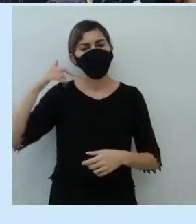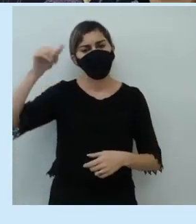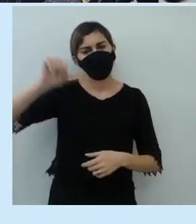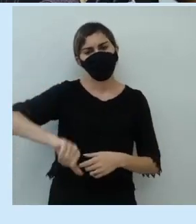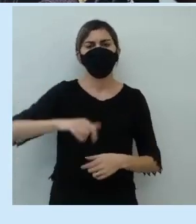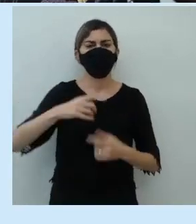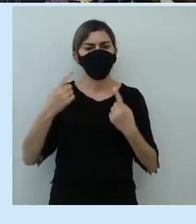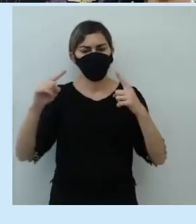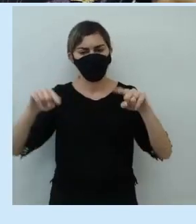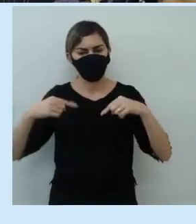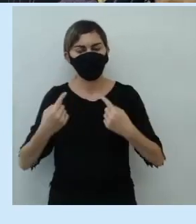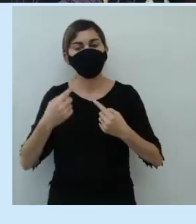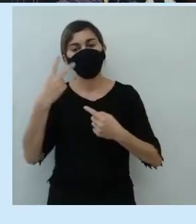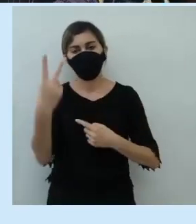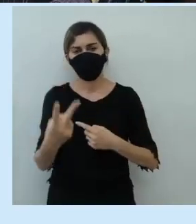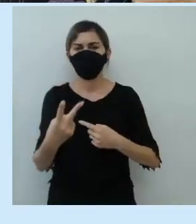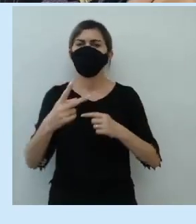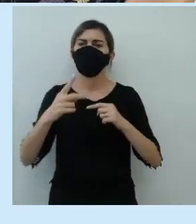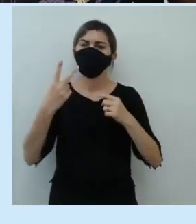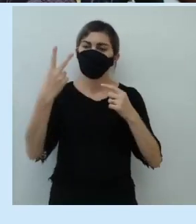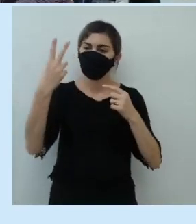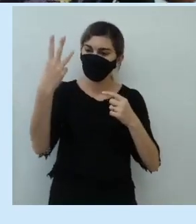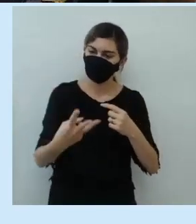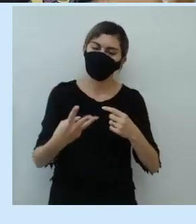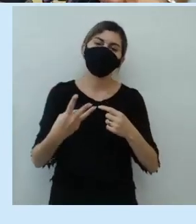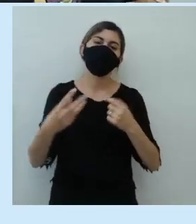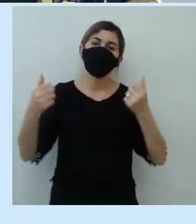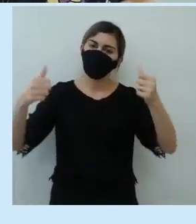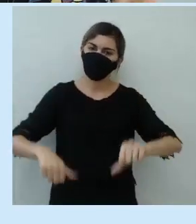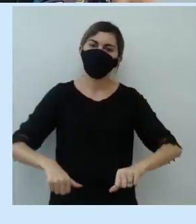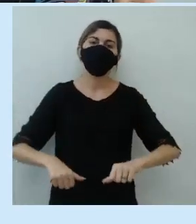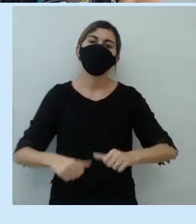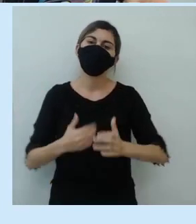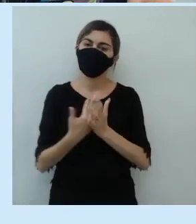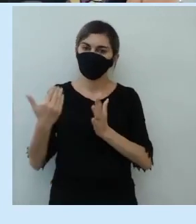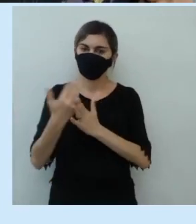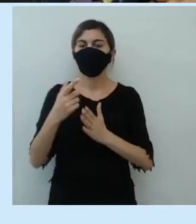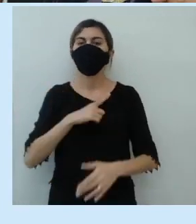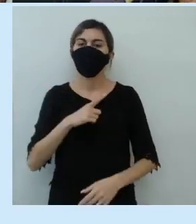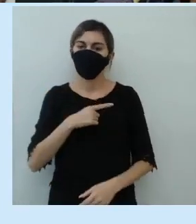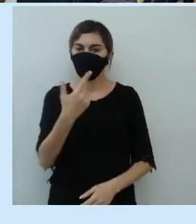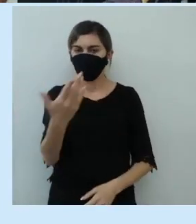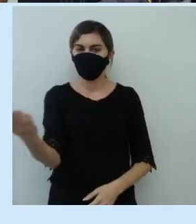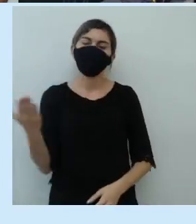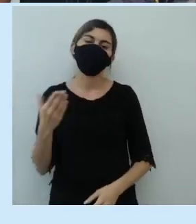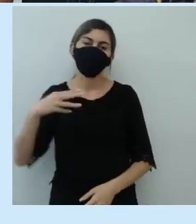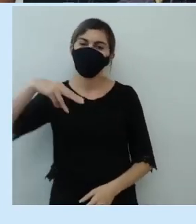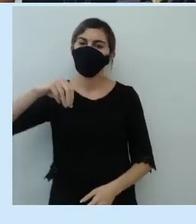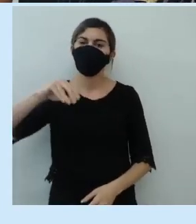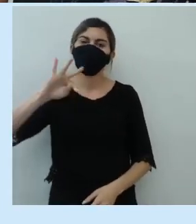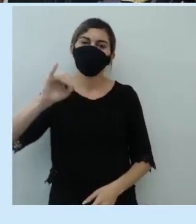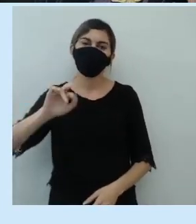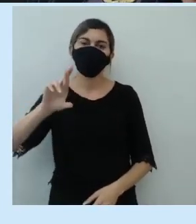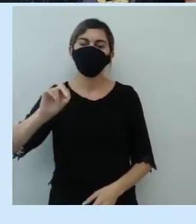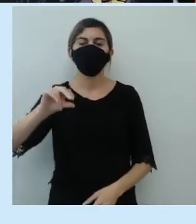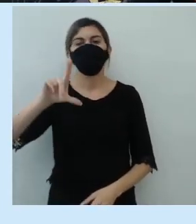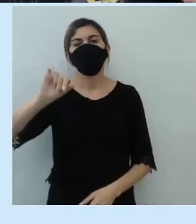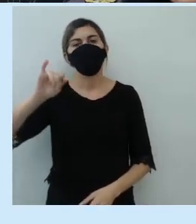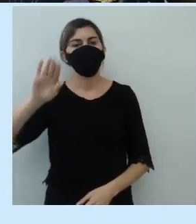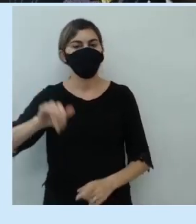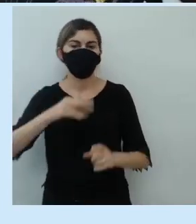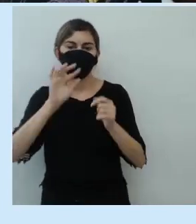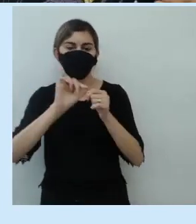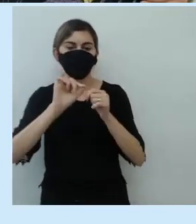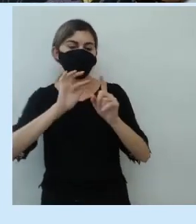inimigo, 2. Pior que 2, 3. Então você tem aí o Monteiro Lobato fazendo as suas fábulas,